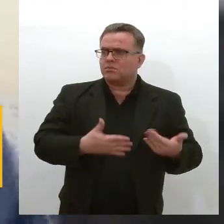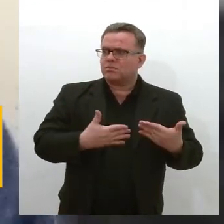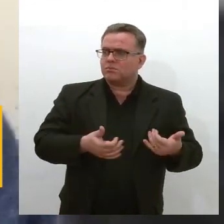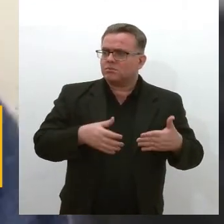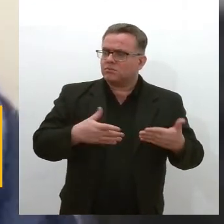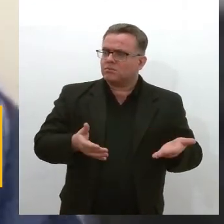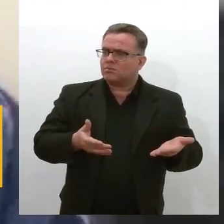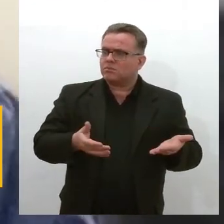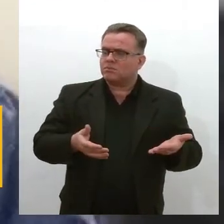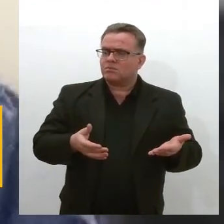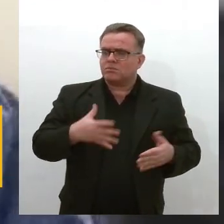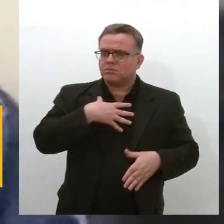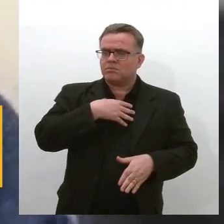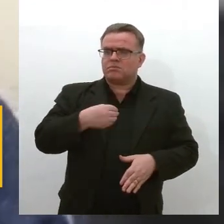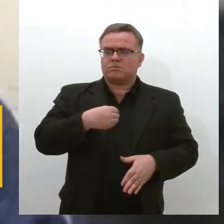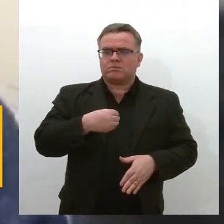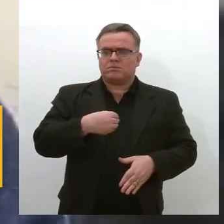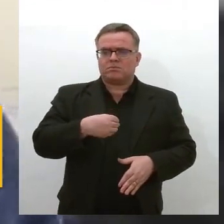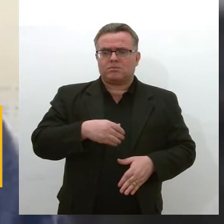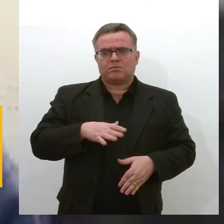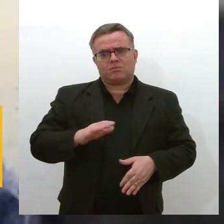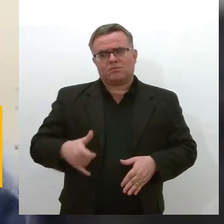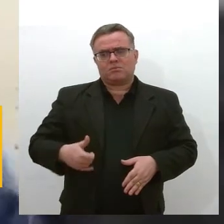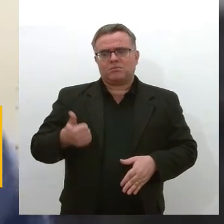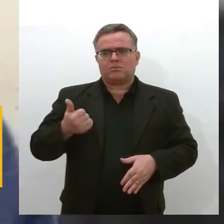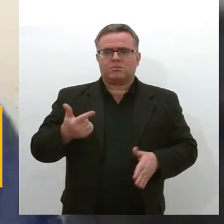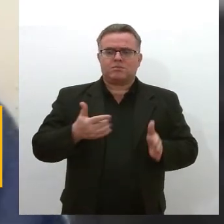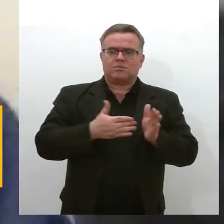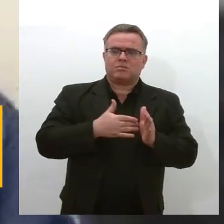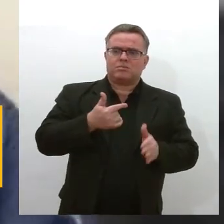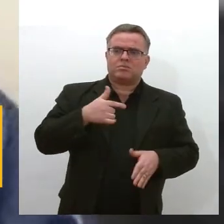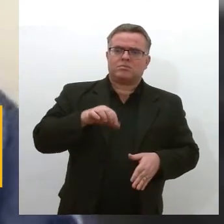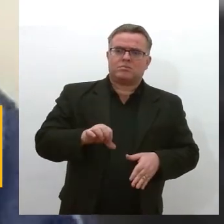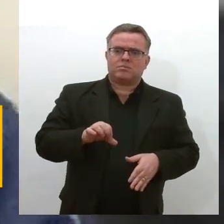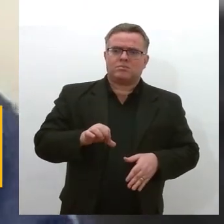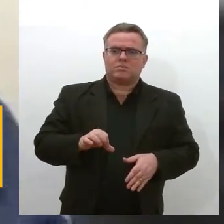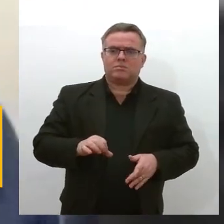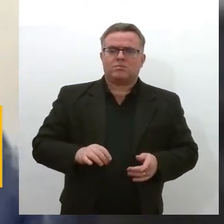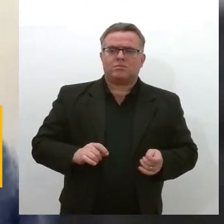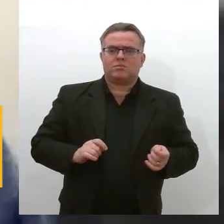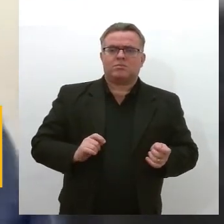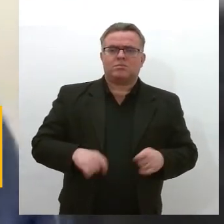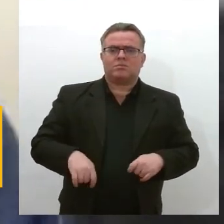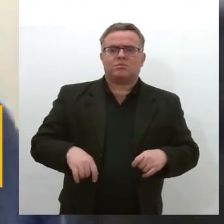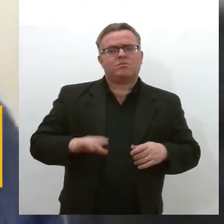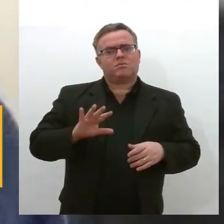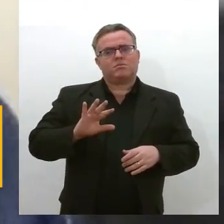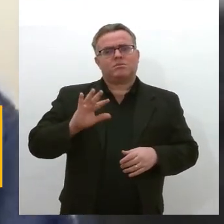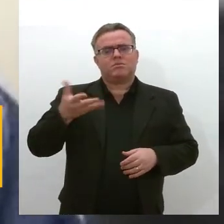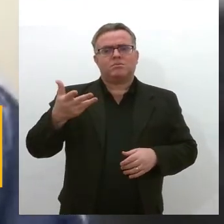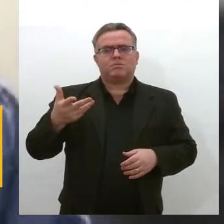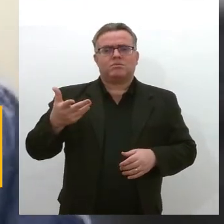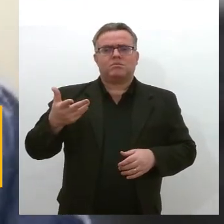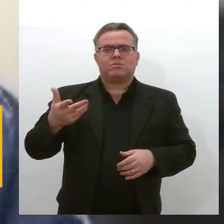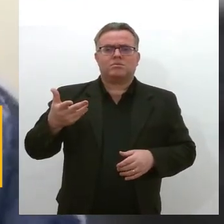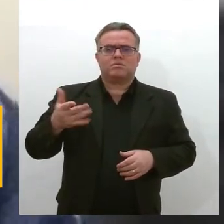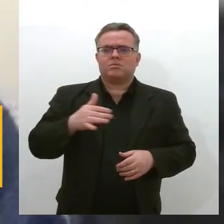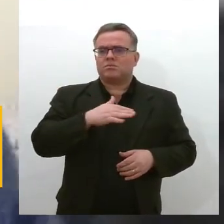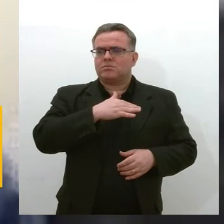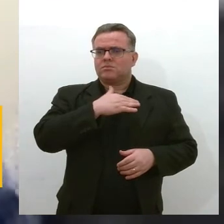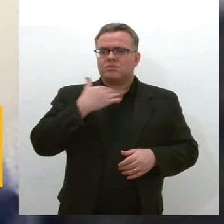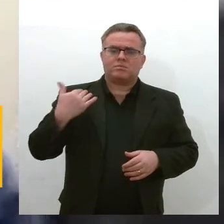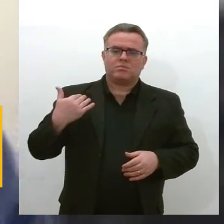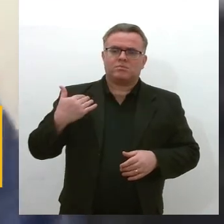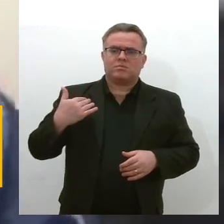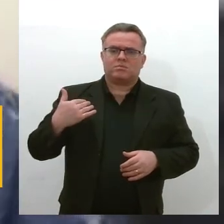suicídio na idade de 12 a 29 anos é a segunda causa de morte violenta dessa comunidade.